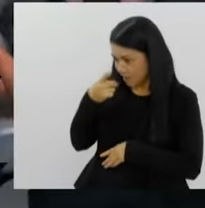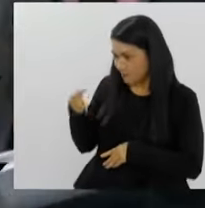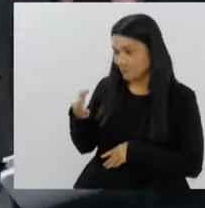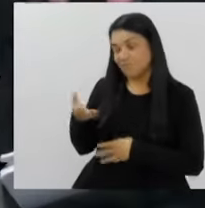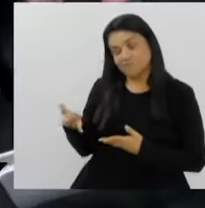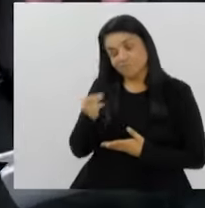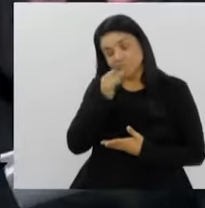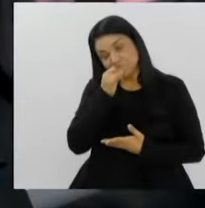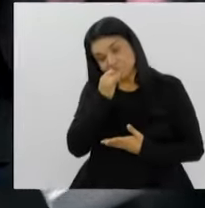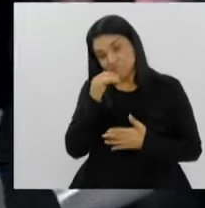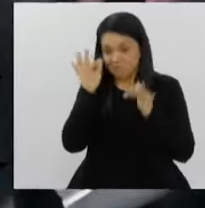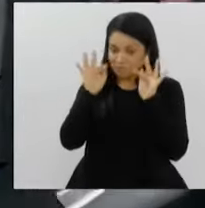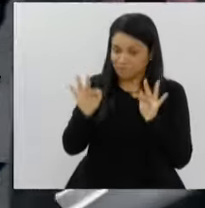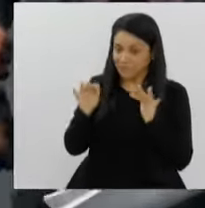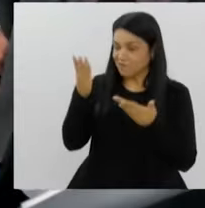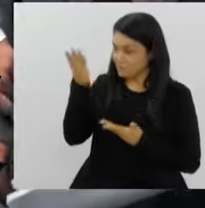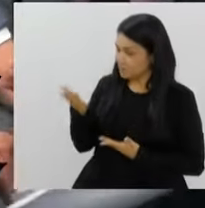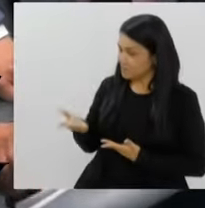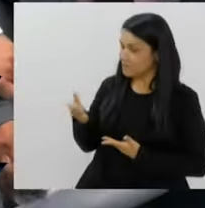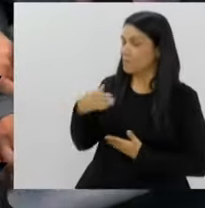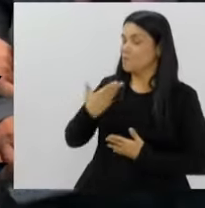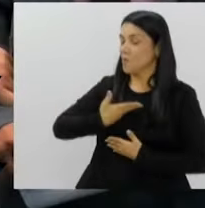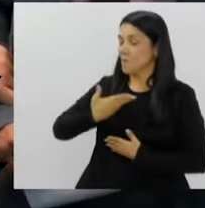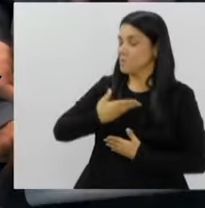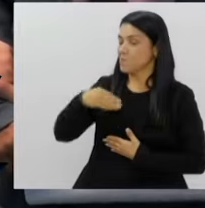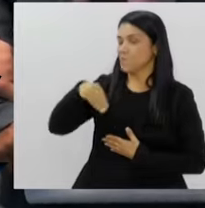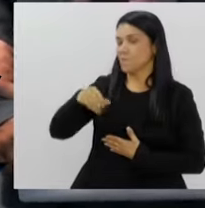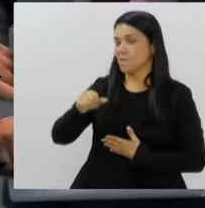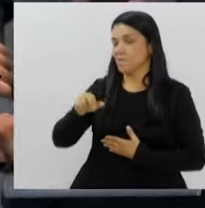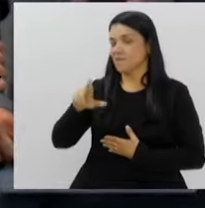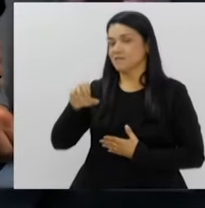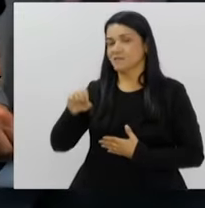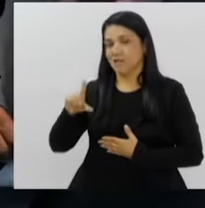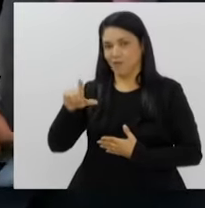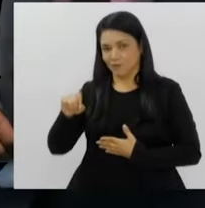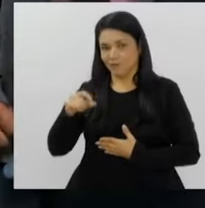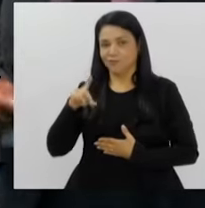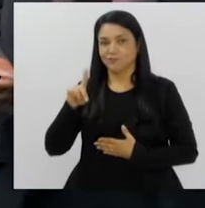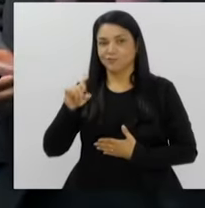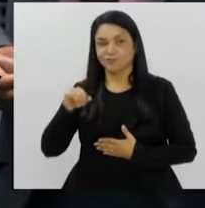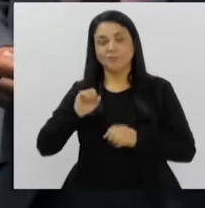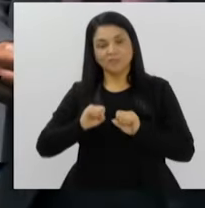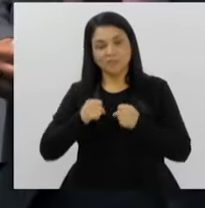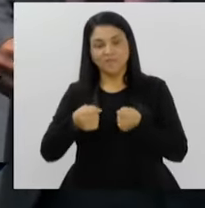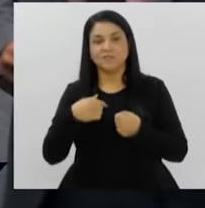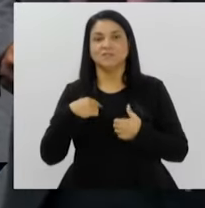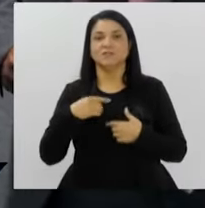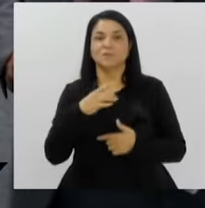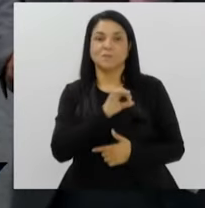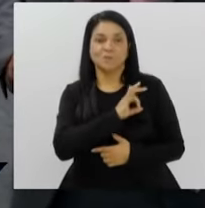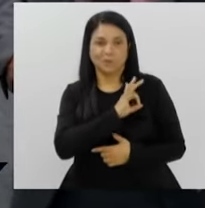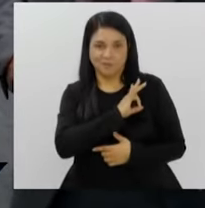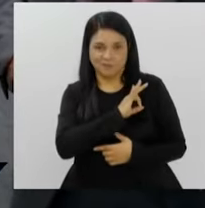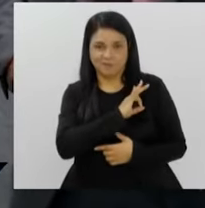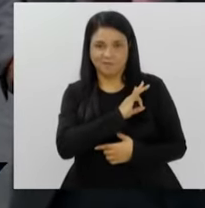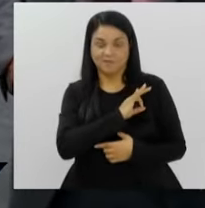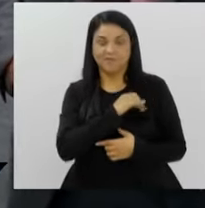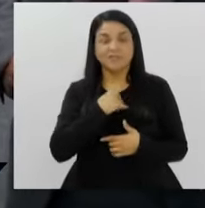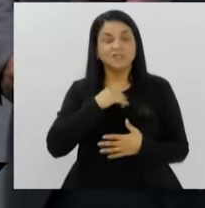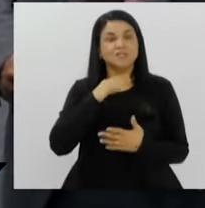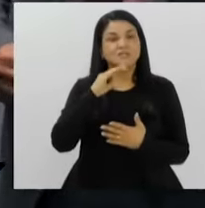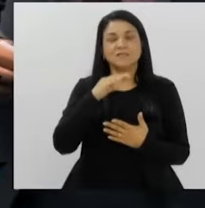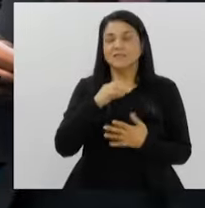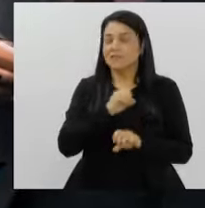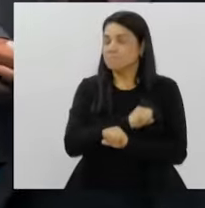felizmente, você é o nosso grande Marcelo Dino, meu amigo, deputado que defende a polícia. E é difícil, cara, é complicado ver uma mídia